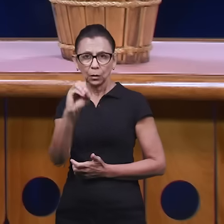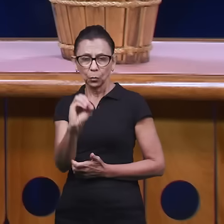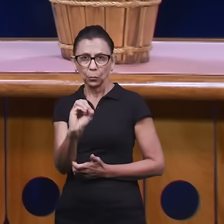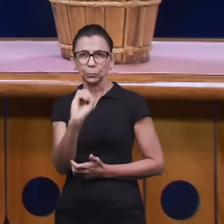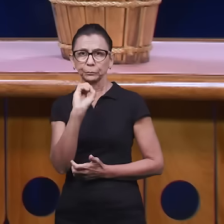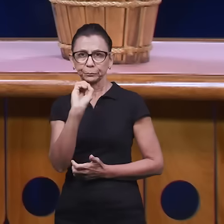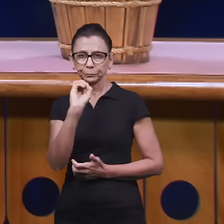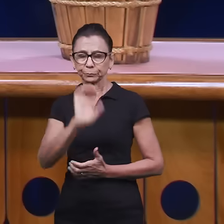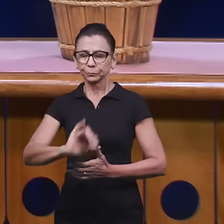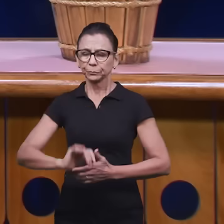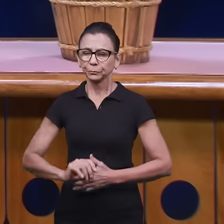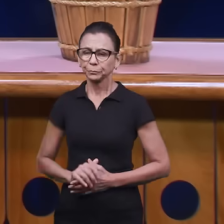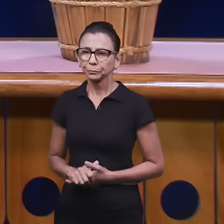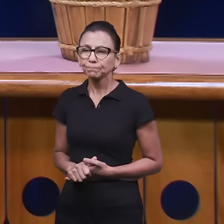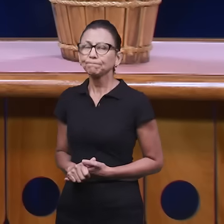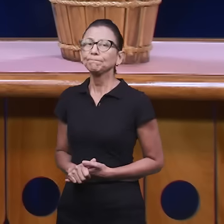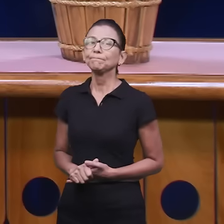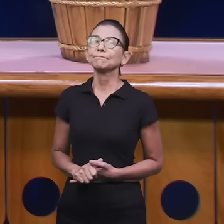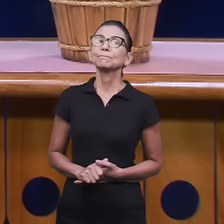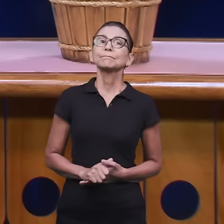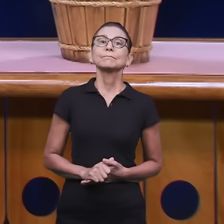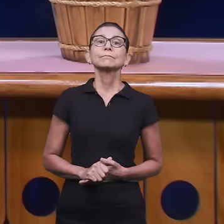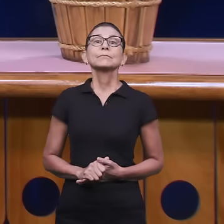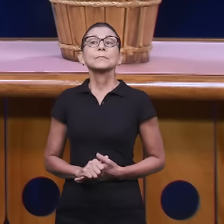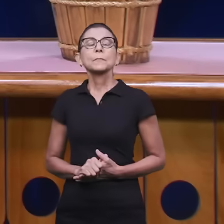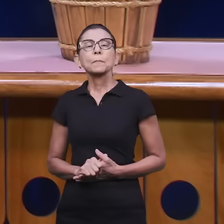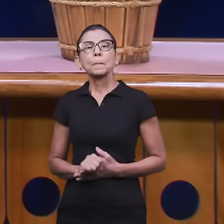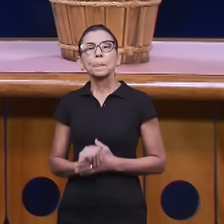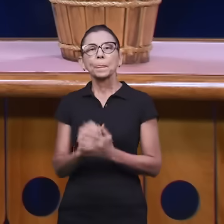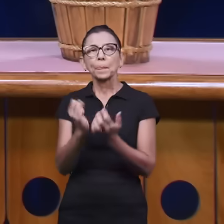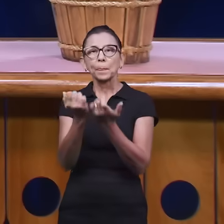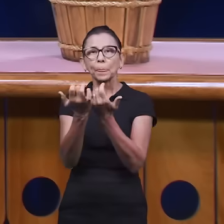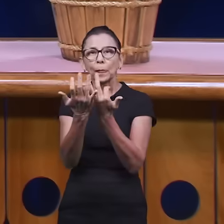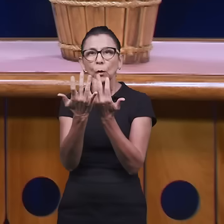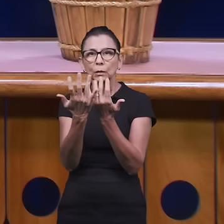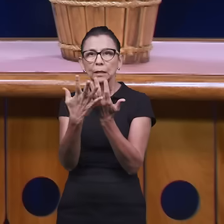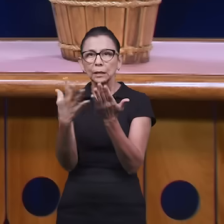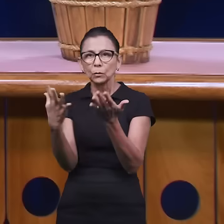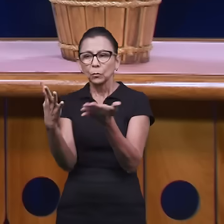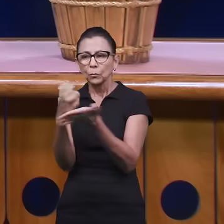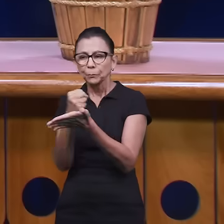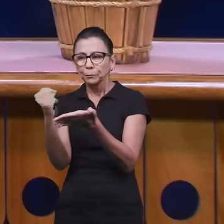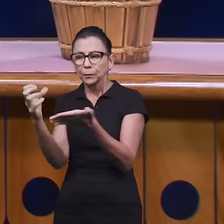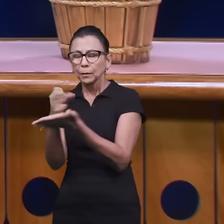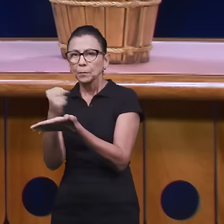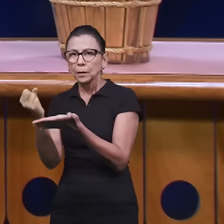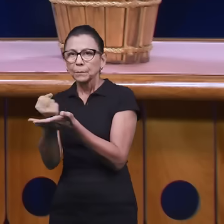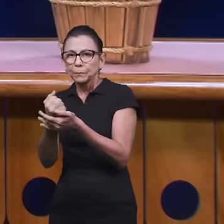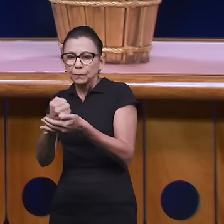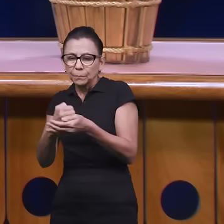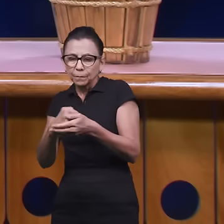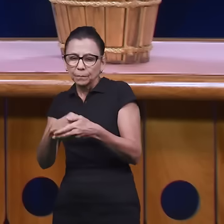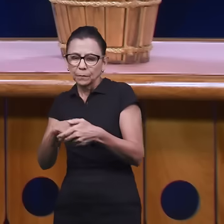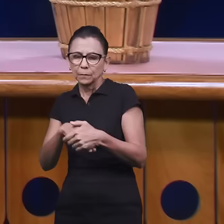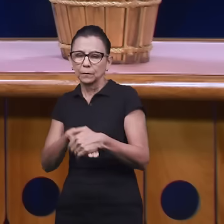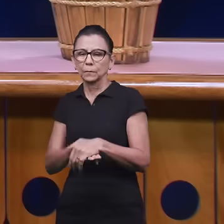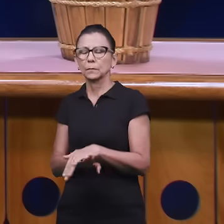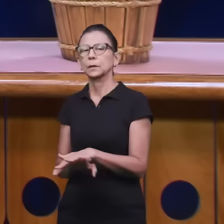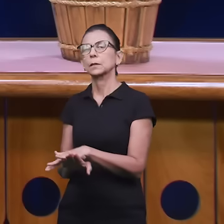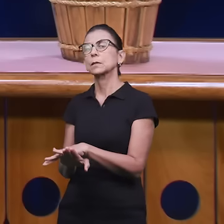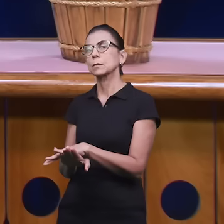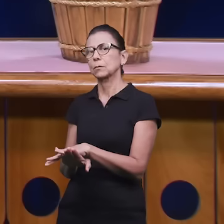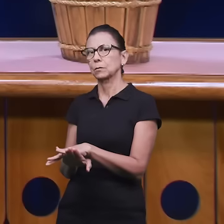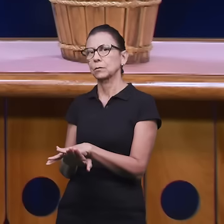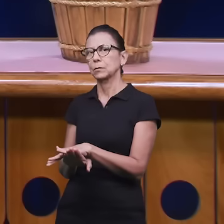pega o seu trigo e resolve esconder o seu trigo. De que forma? Ele sabia que se